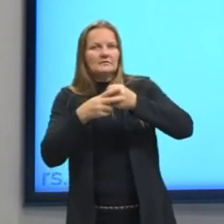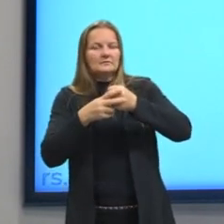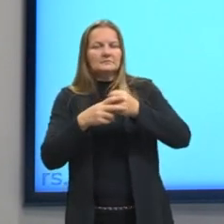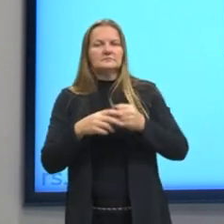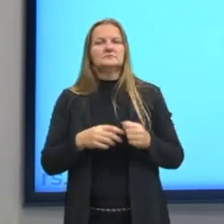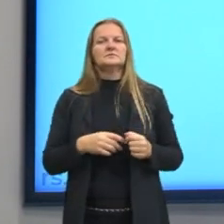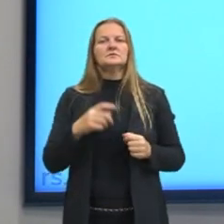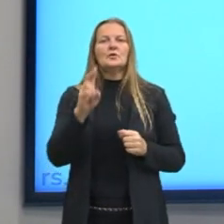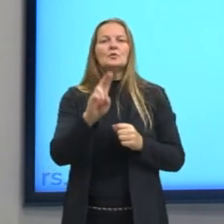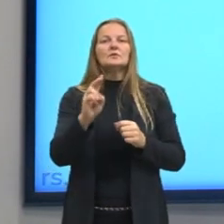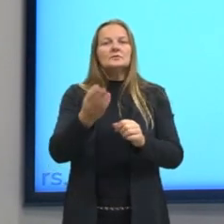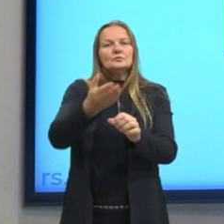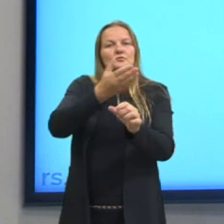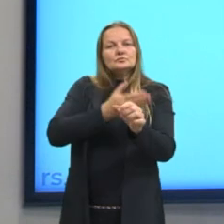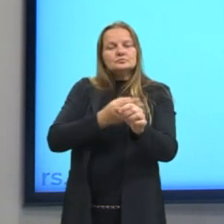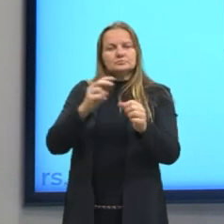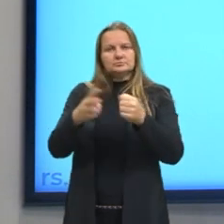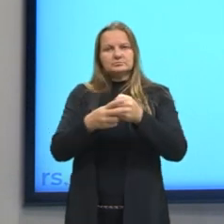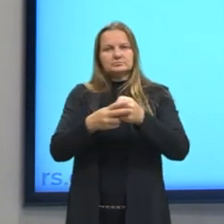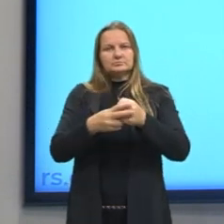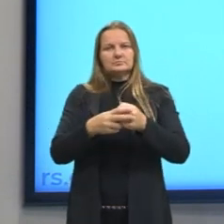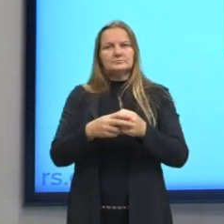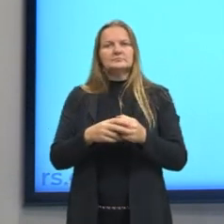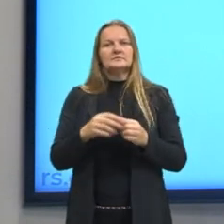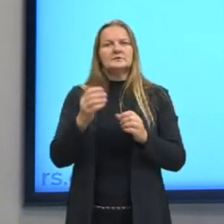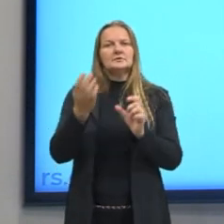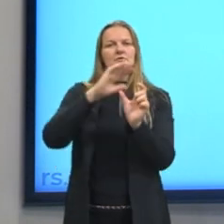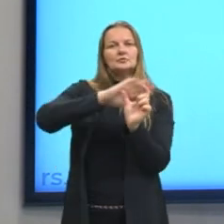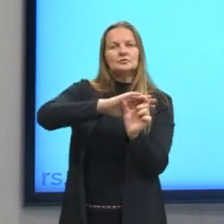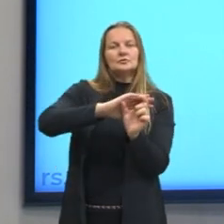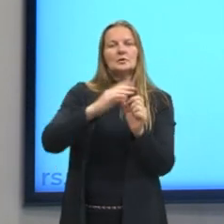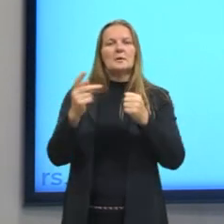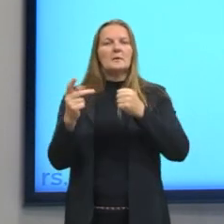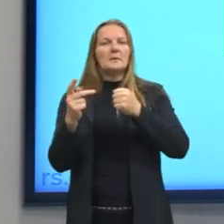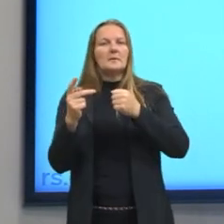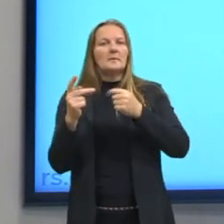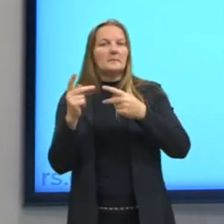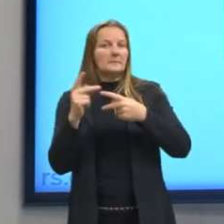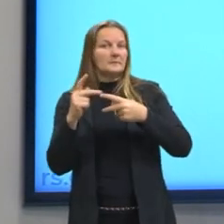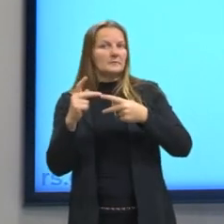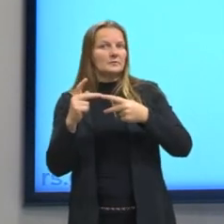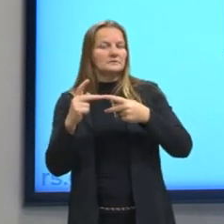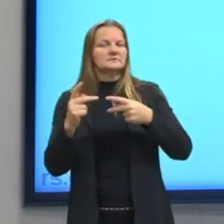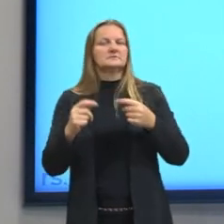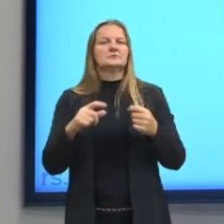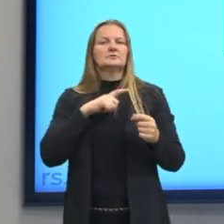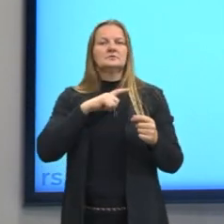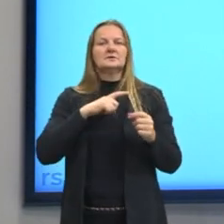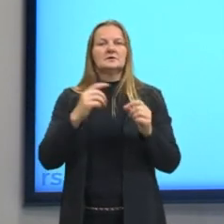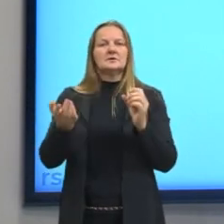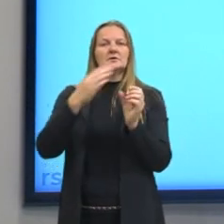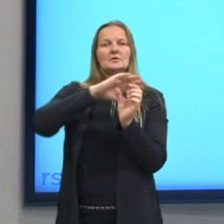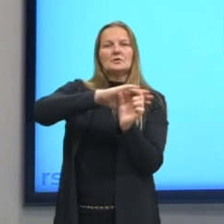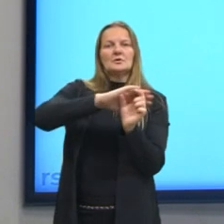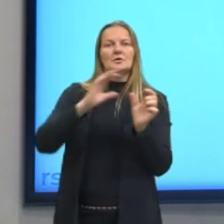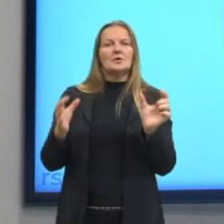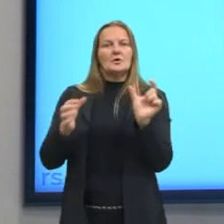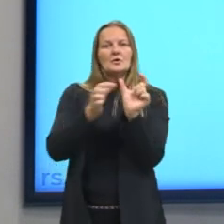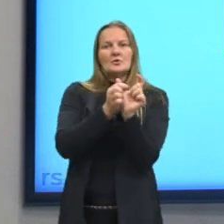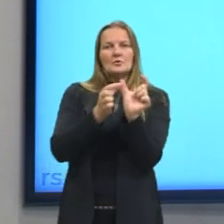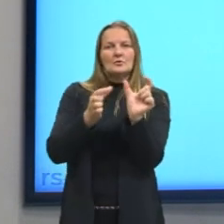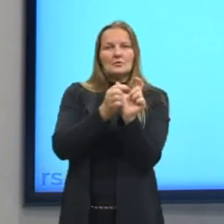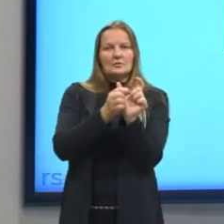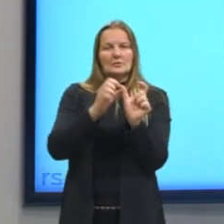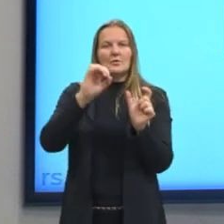porque o verbo Já foi usado antes né a elipse de preposições EA elipse de conjunções